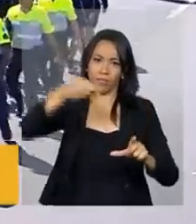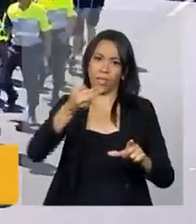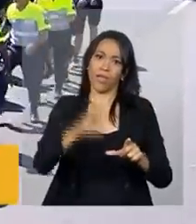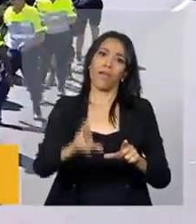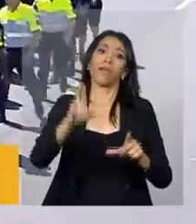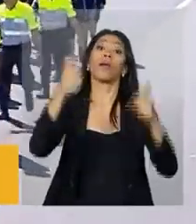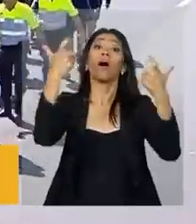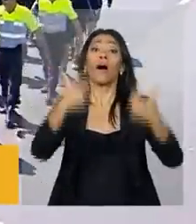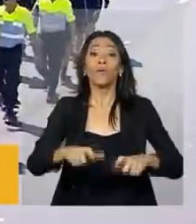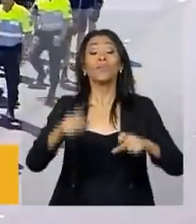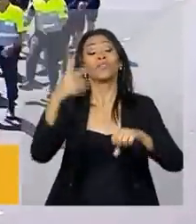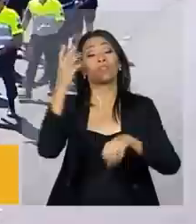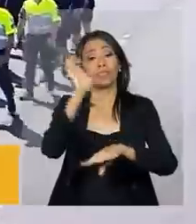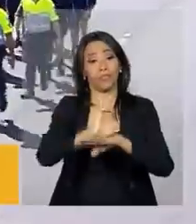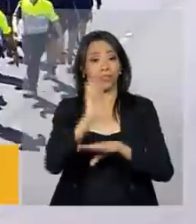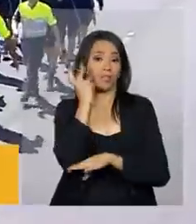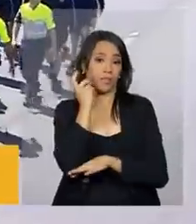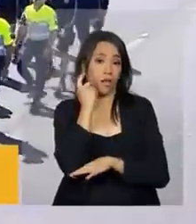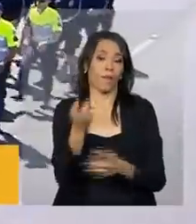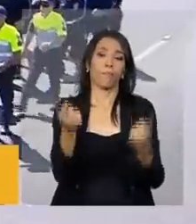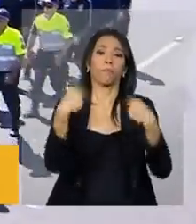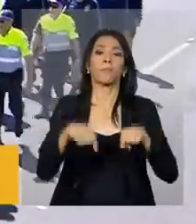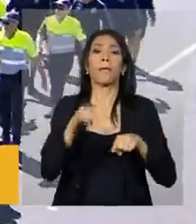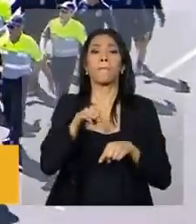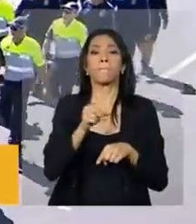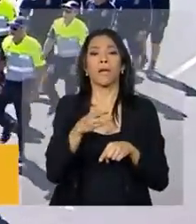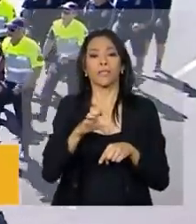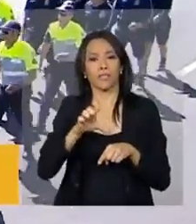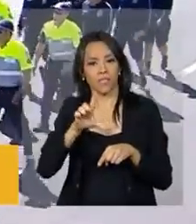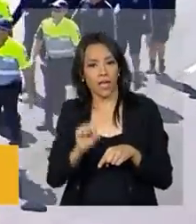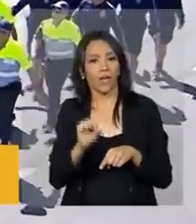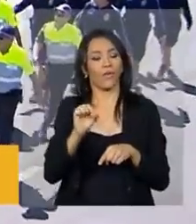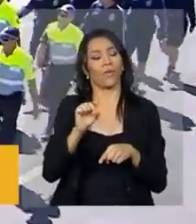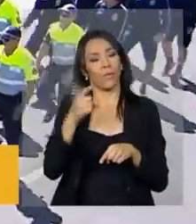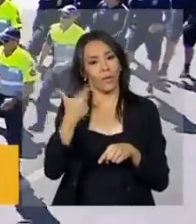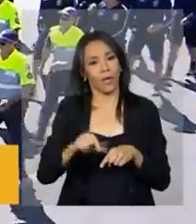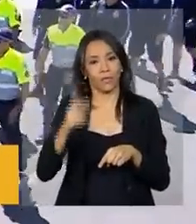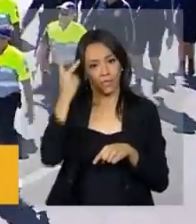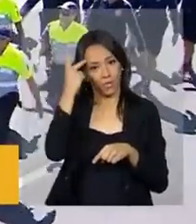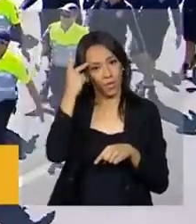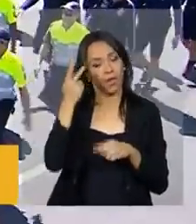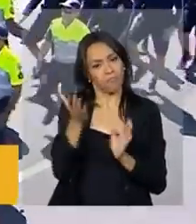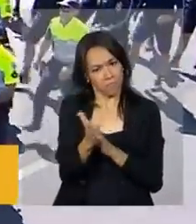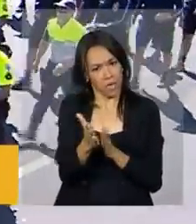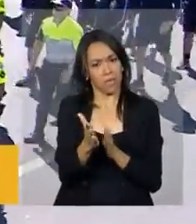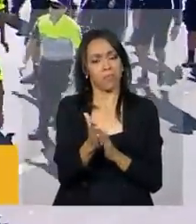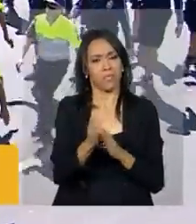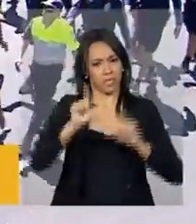do Crato, no Ceará. O Marcelo Marquezin, de Americana, São Paulo, parabeniza a